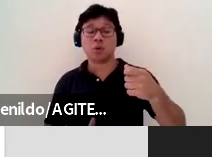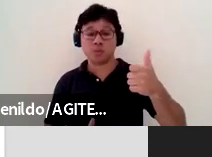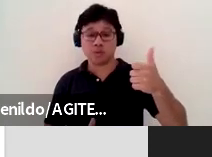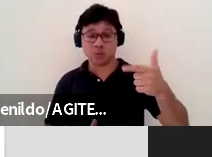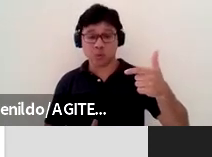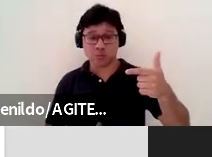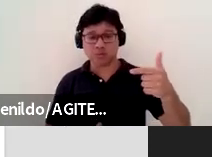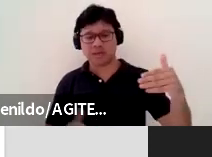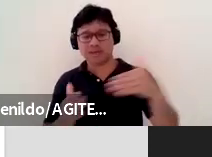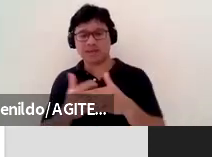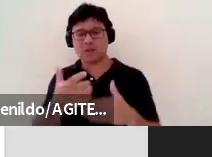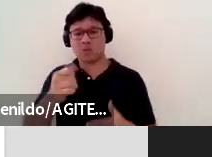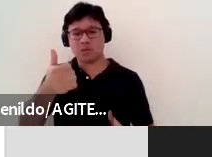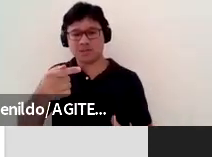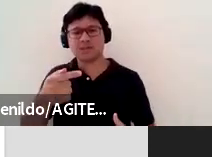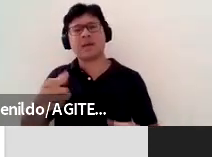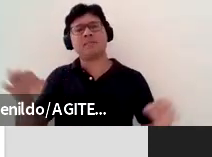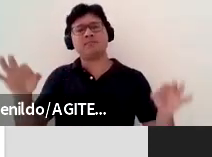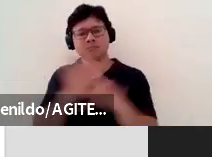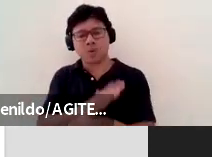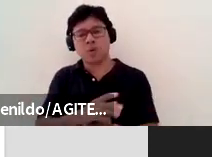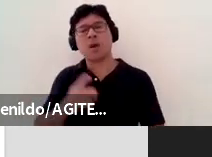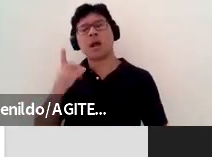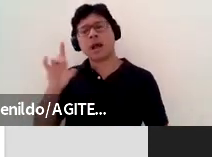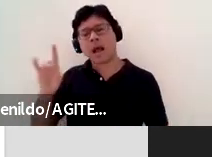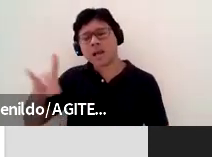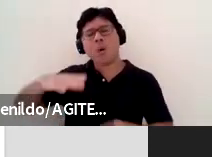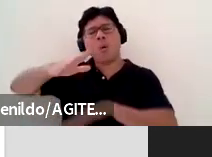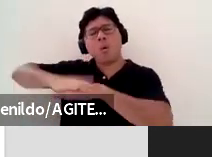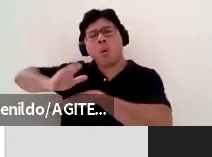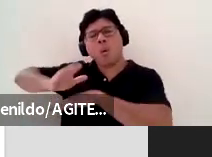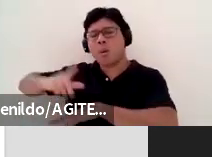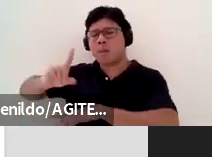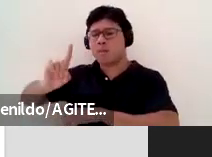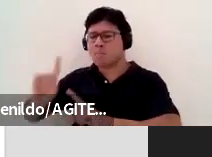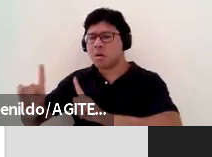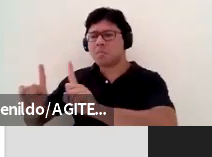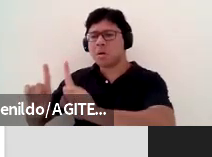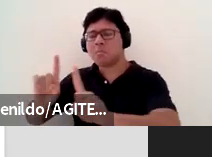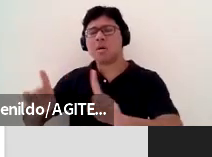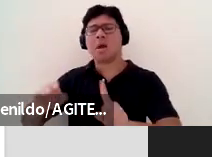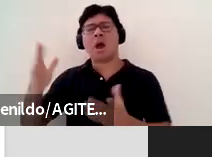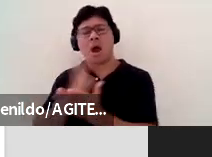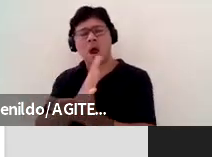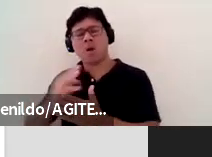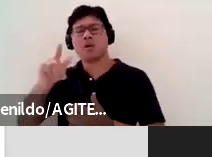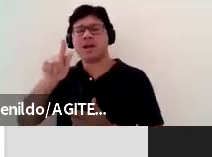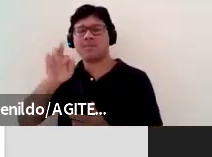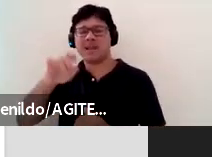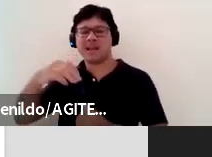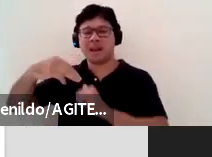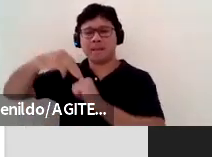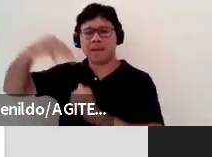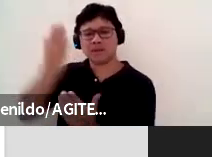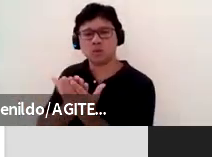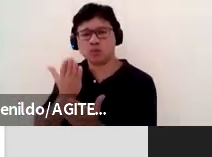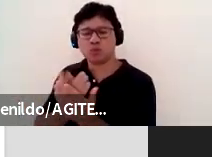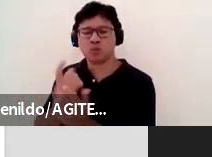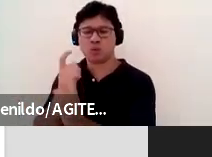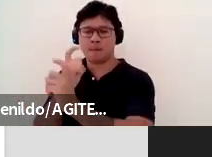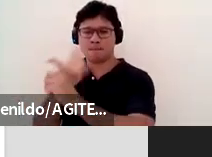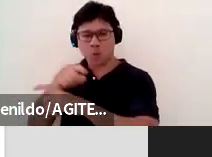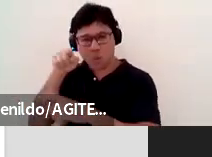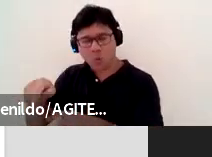Pretexto, cada uma, como eu disse, tocou seus projetos individuais. A Gabriela foi fazer o mestrado na PUC, na área de estudos da